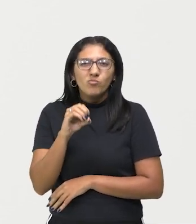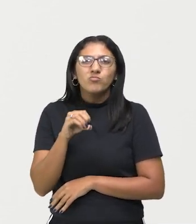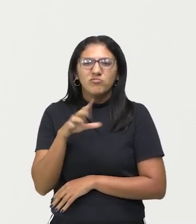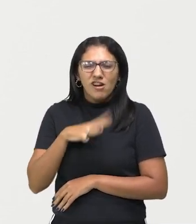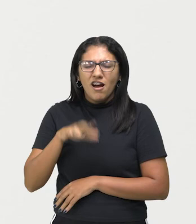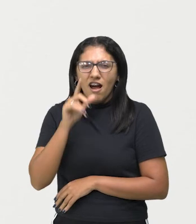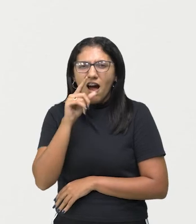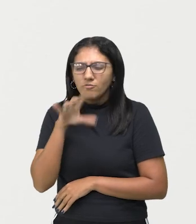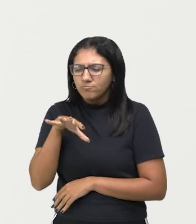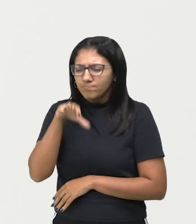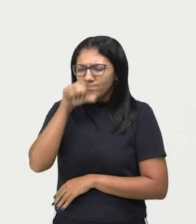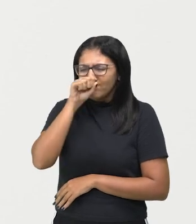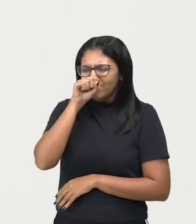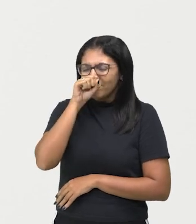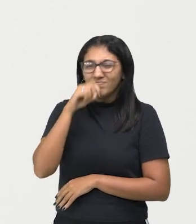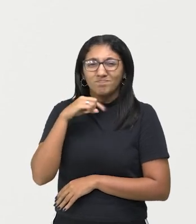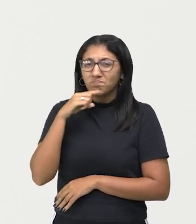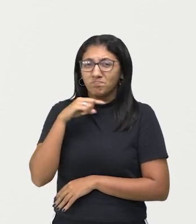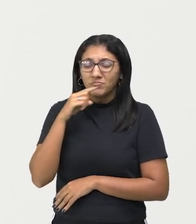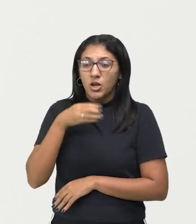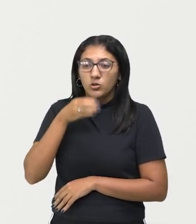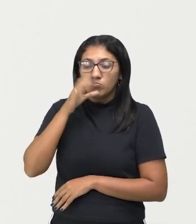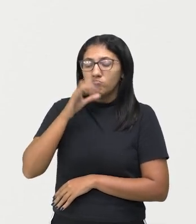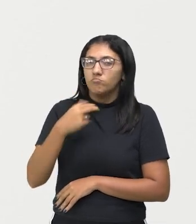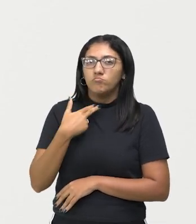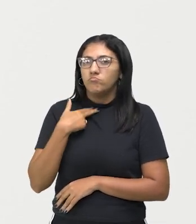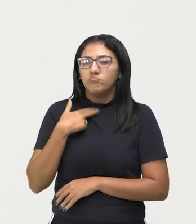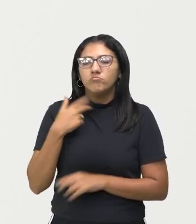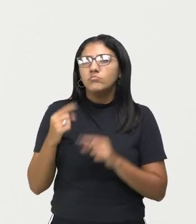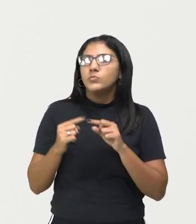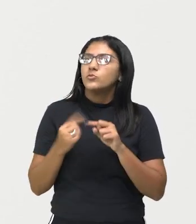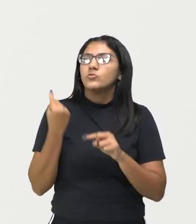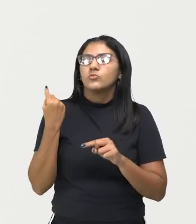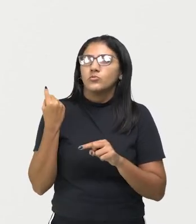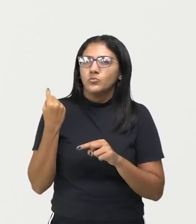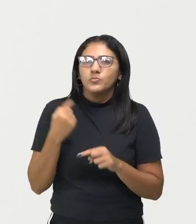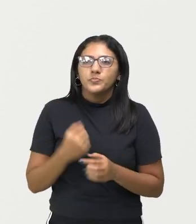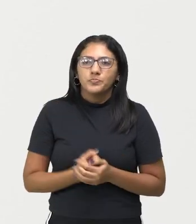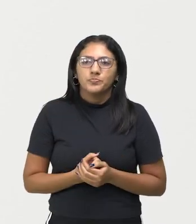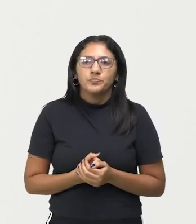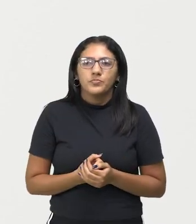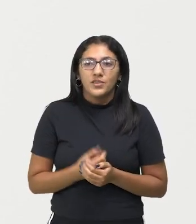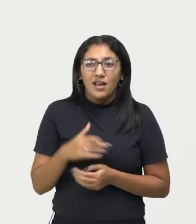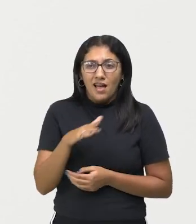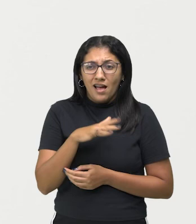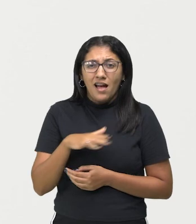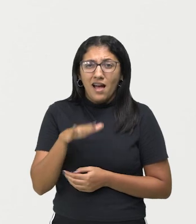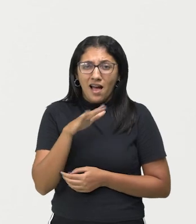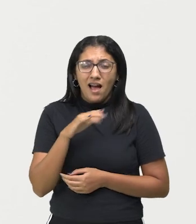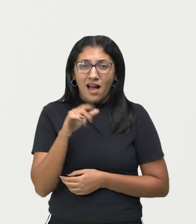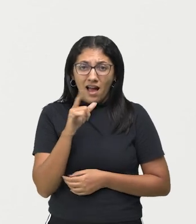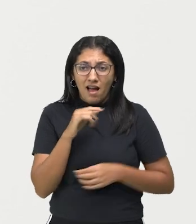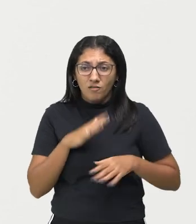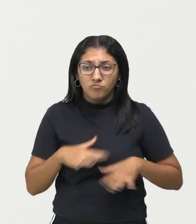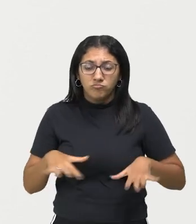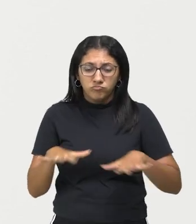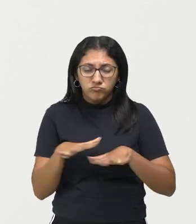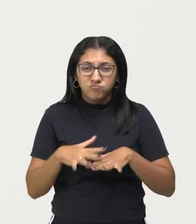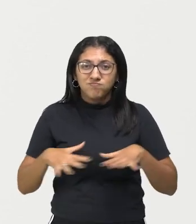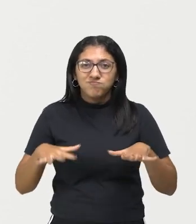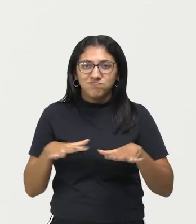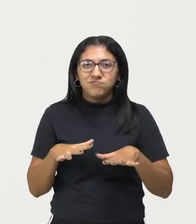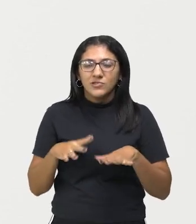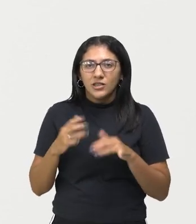lago. Então ela não é nem própria para consumo. Então provavelmente ainda grande parte da água jusante